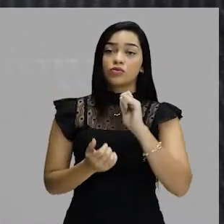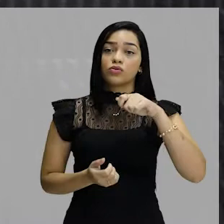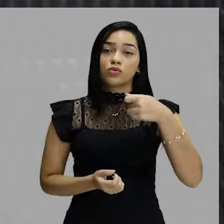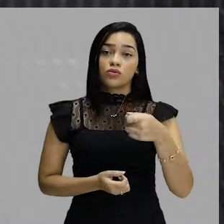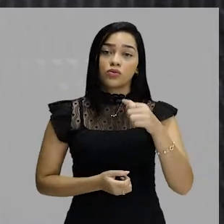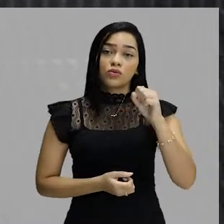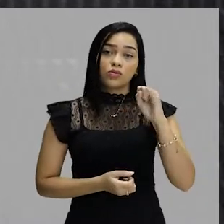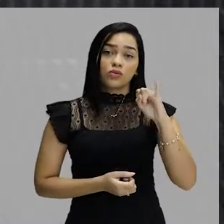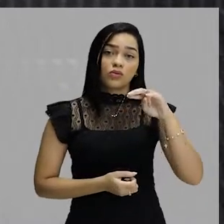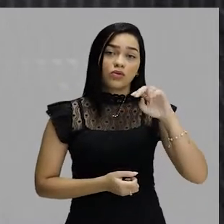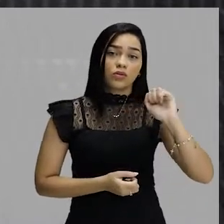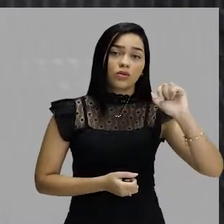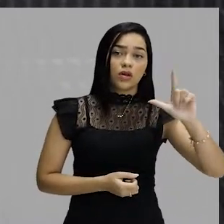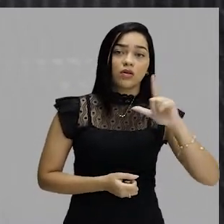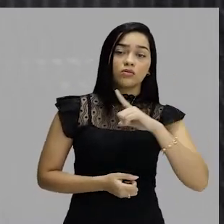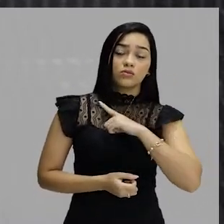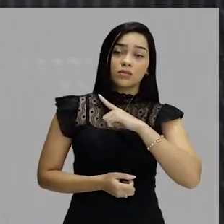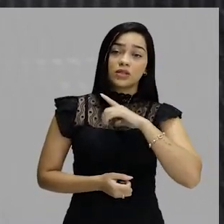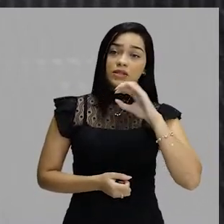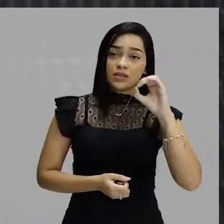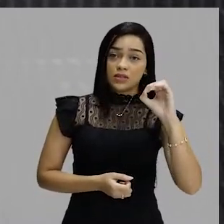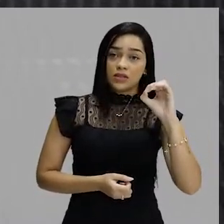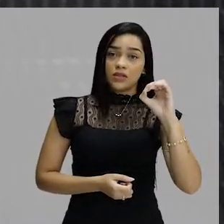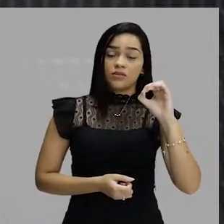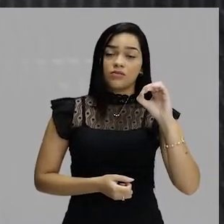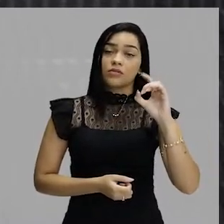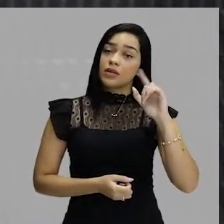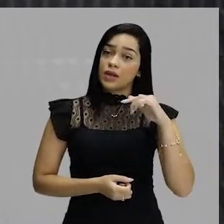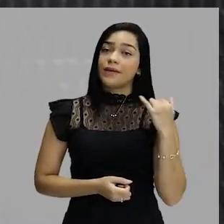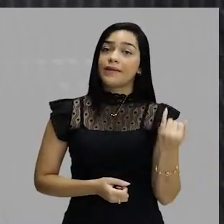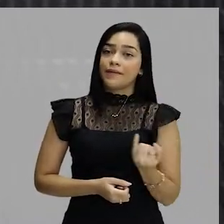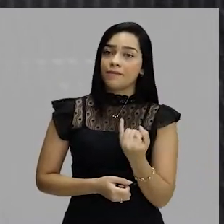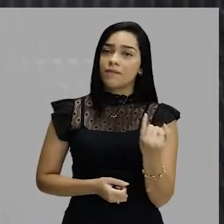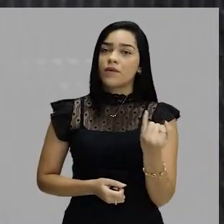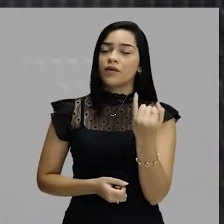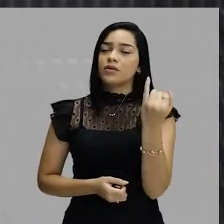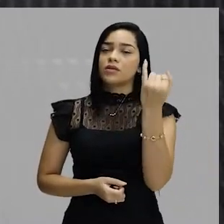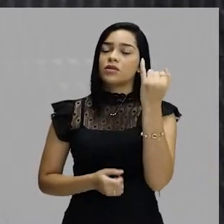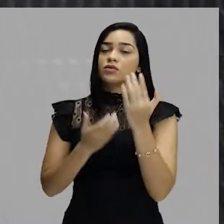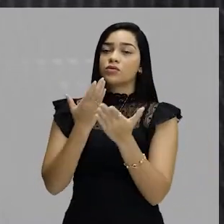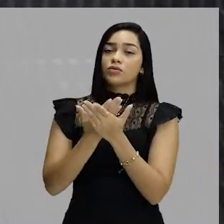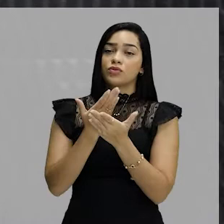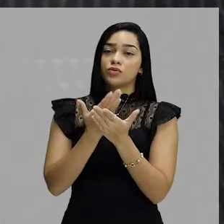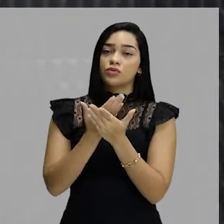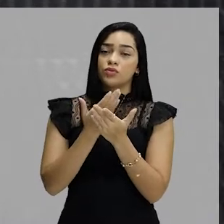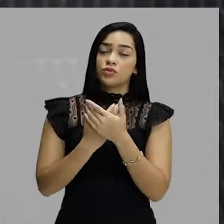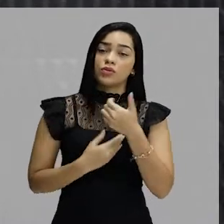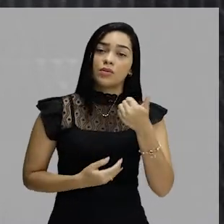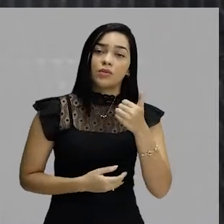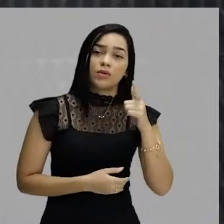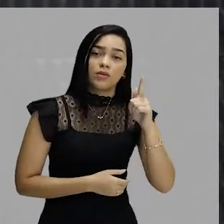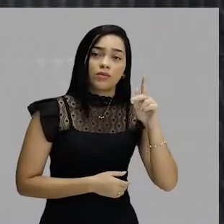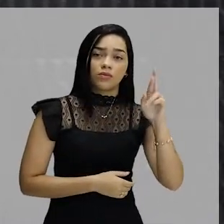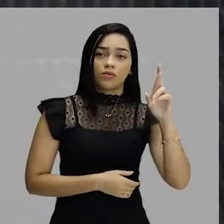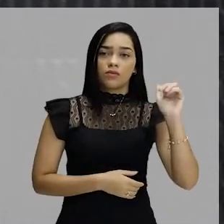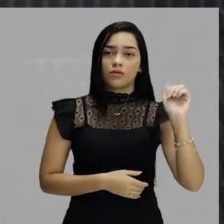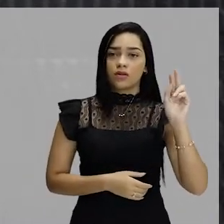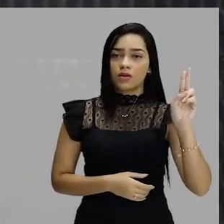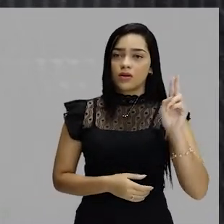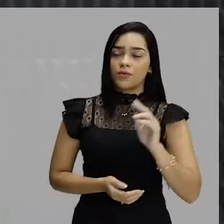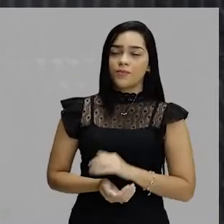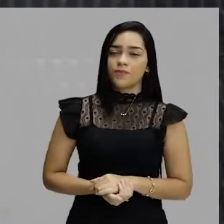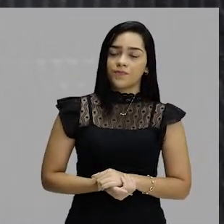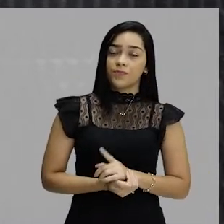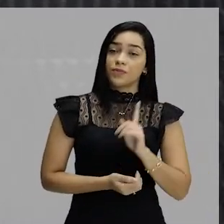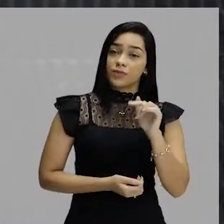função através desse zero da função. É um ponto bastante importante no estudo da função do primeiro grau. Okay? Então, turma,